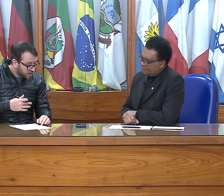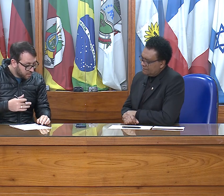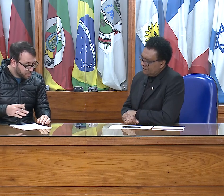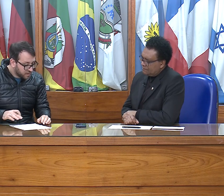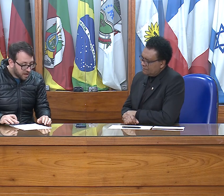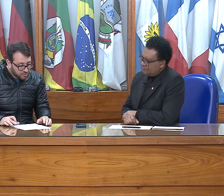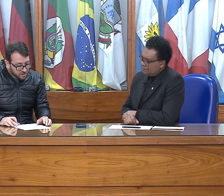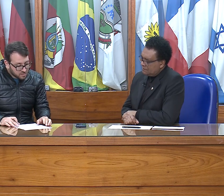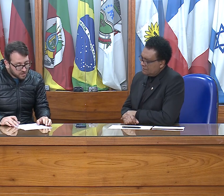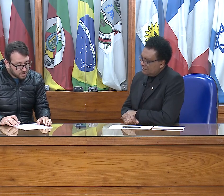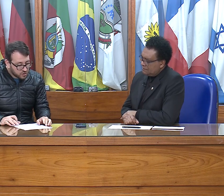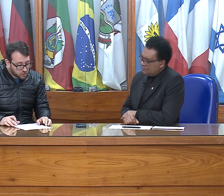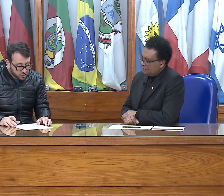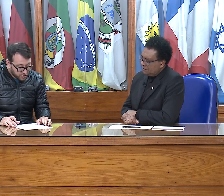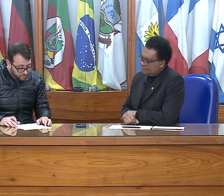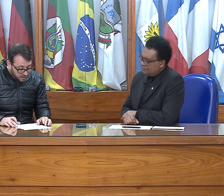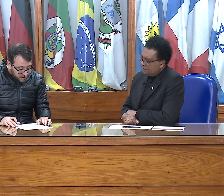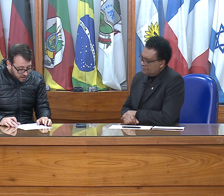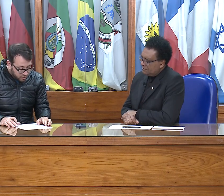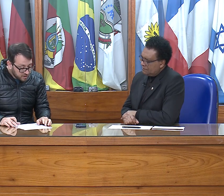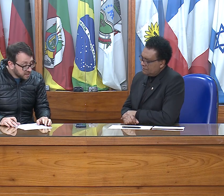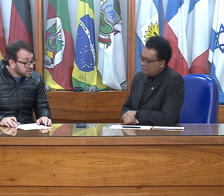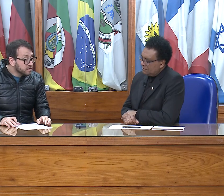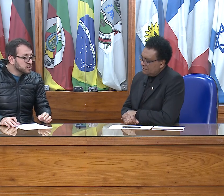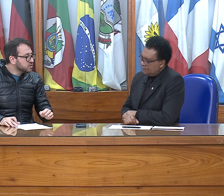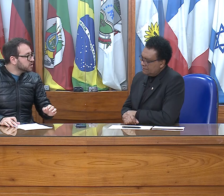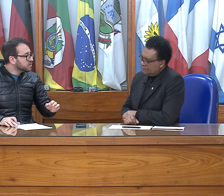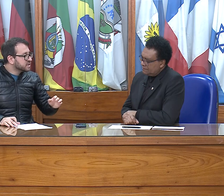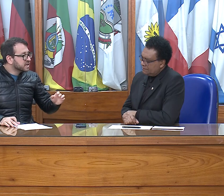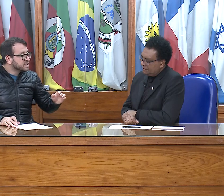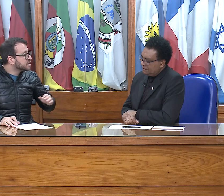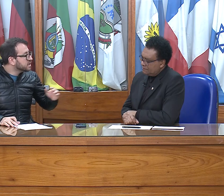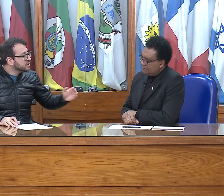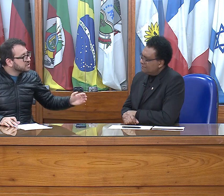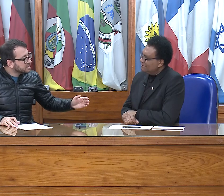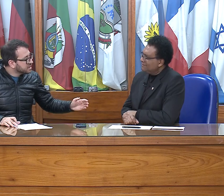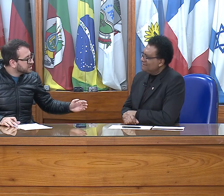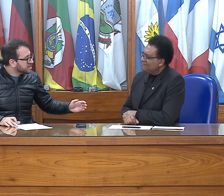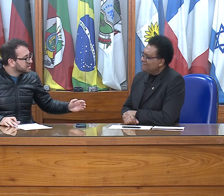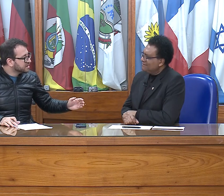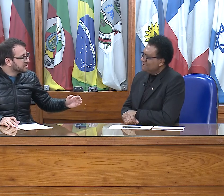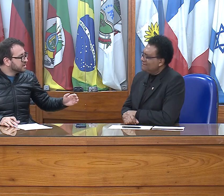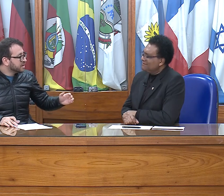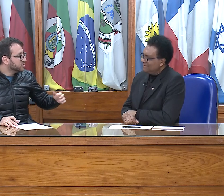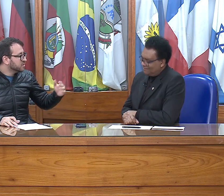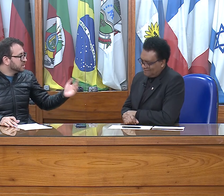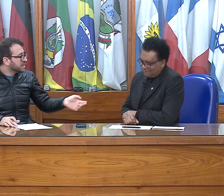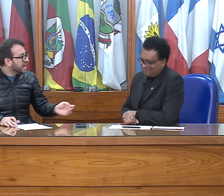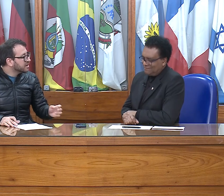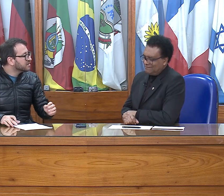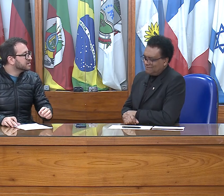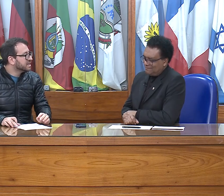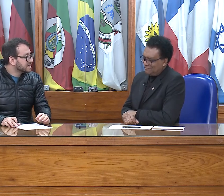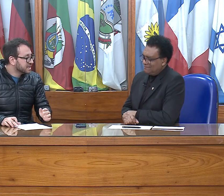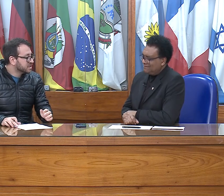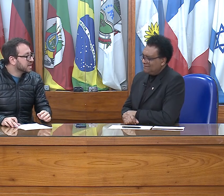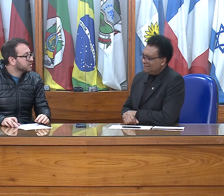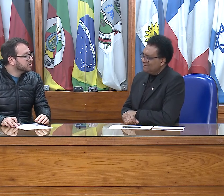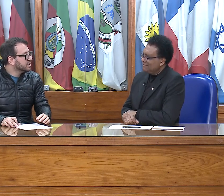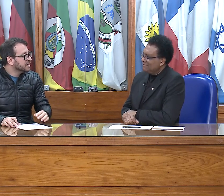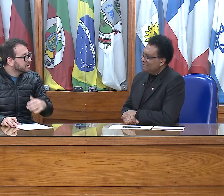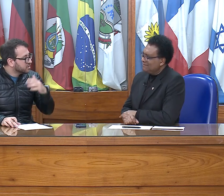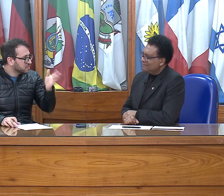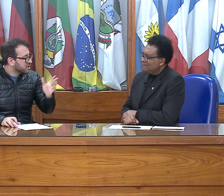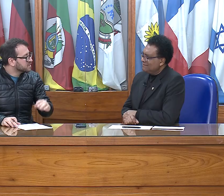encaminhamento final para o nosso programa de hoje Qual a expectativa pro senhor por esse restante de tempo do mandato dessa